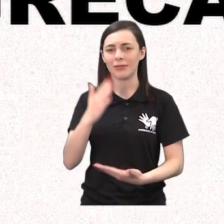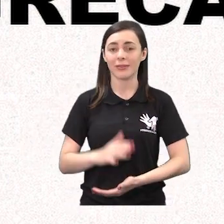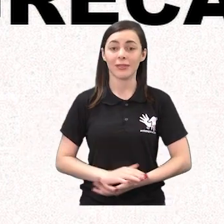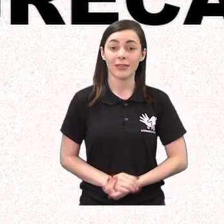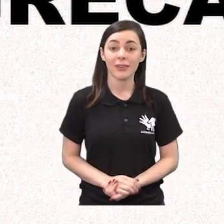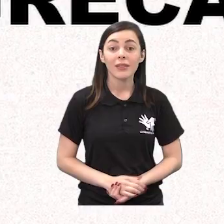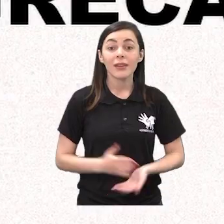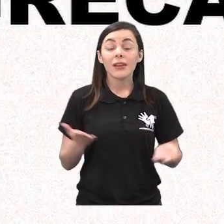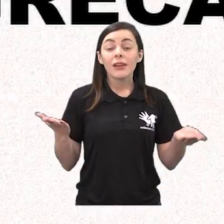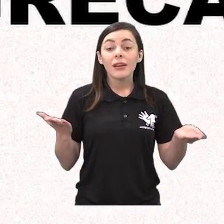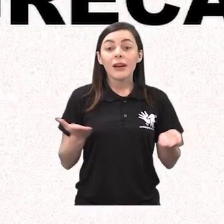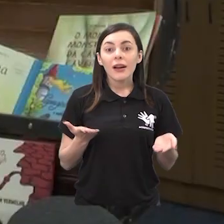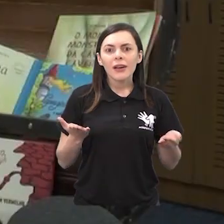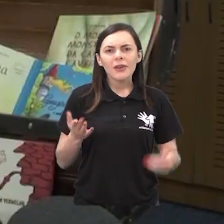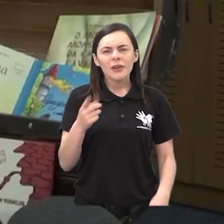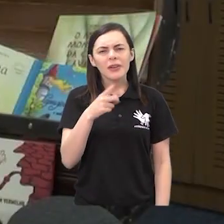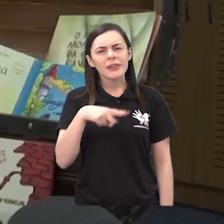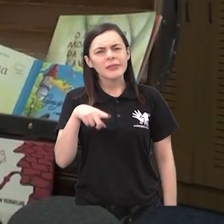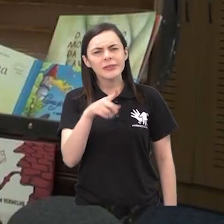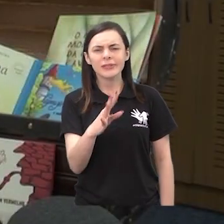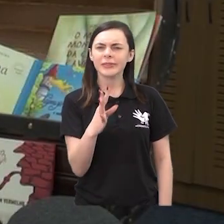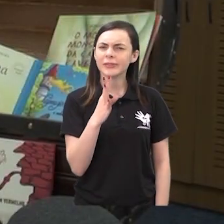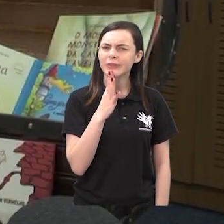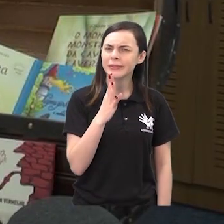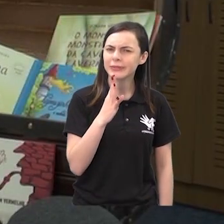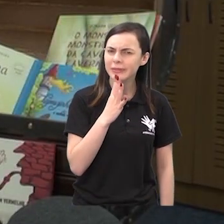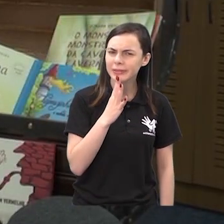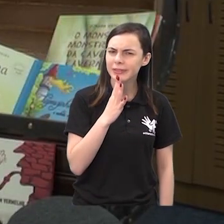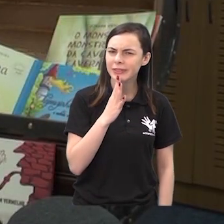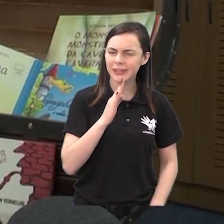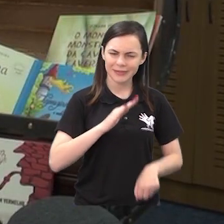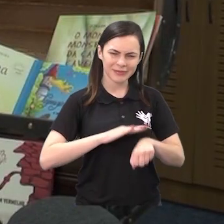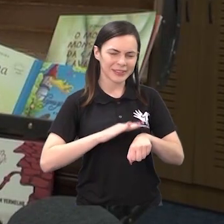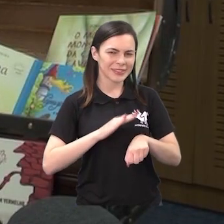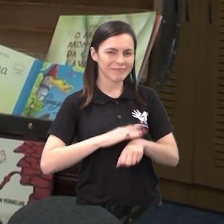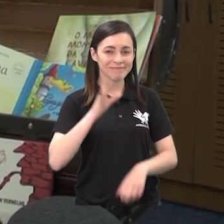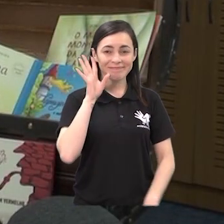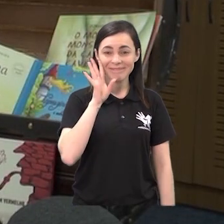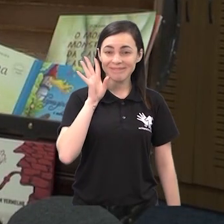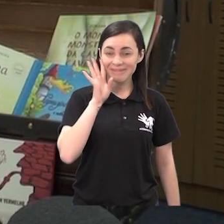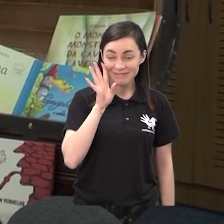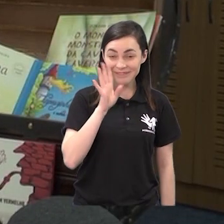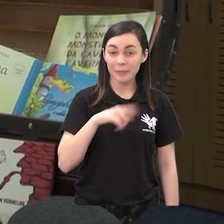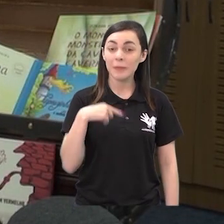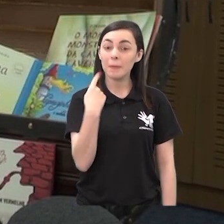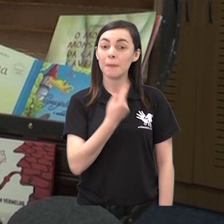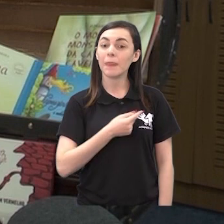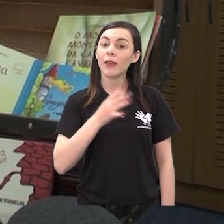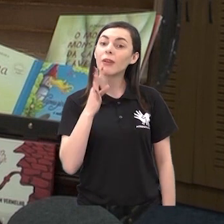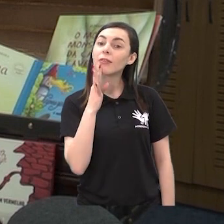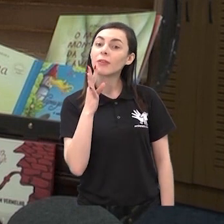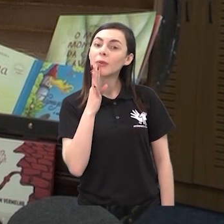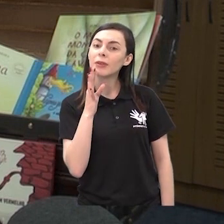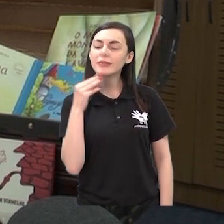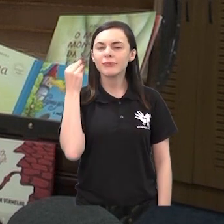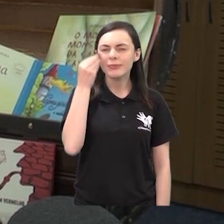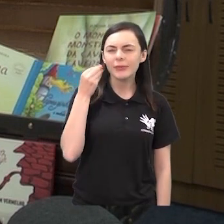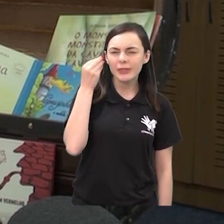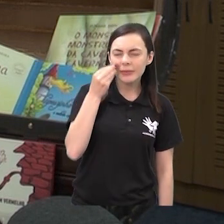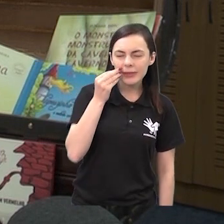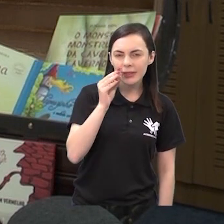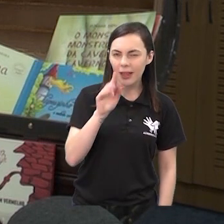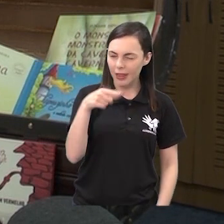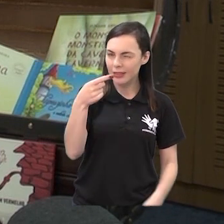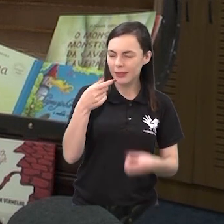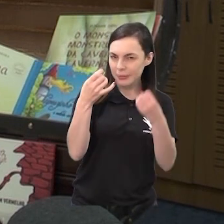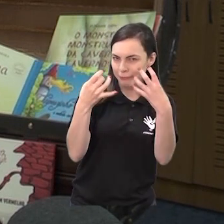Rosi Greca. Agora, então, que vocês já conheceram ali, nesse momento tão legal, nós vamos conhecê-la também um pouquinho mais,